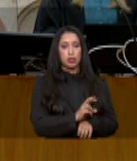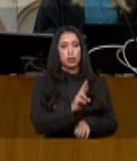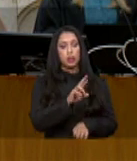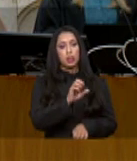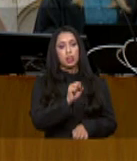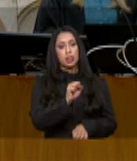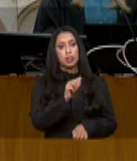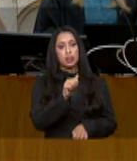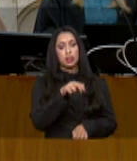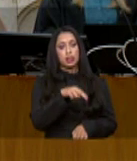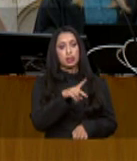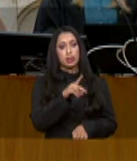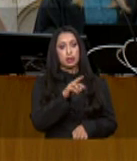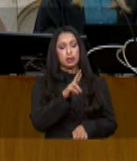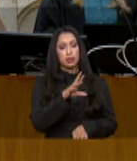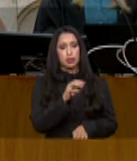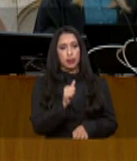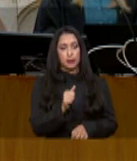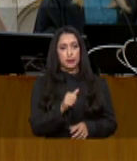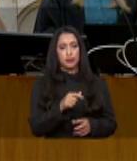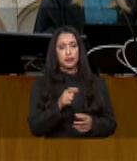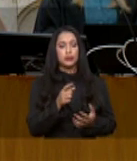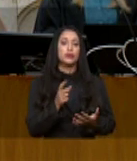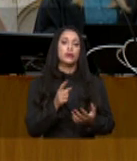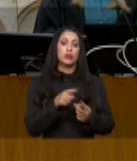De sorte, cada um dos